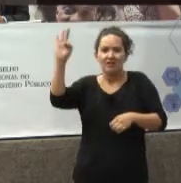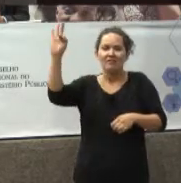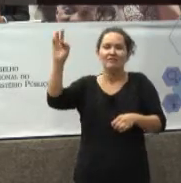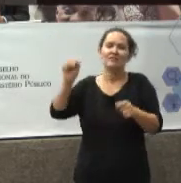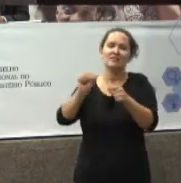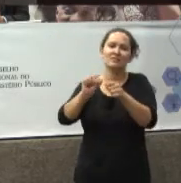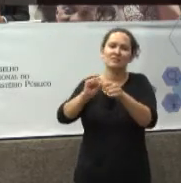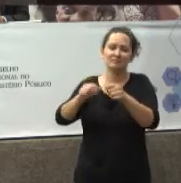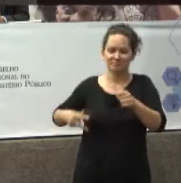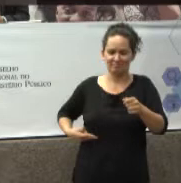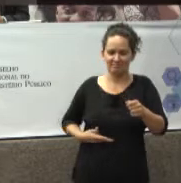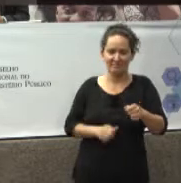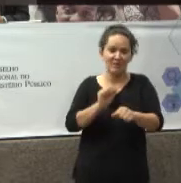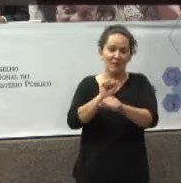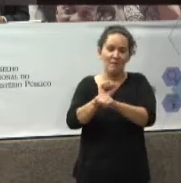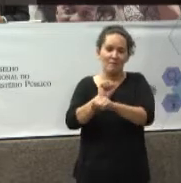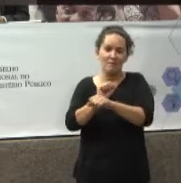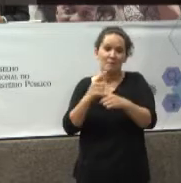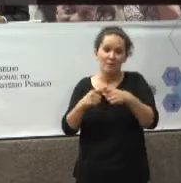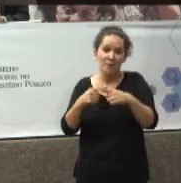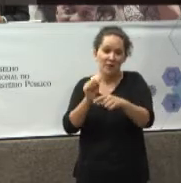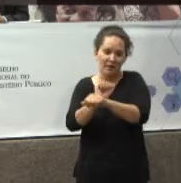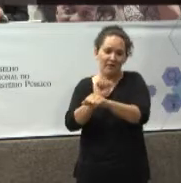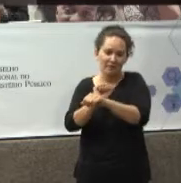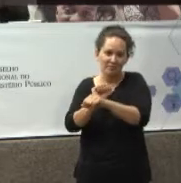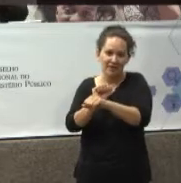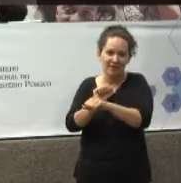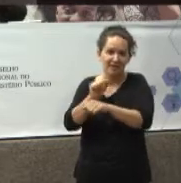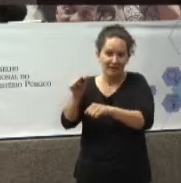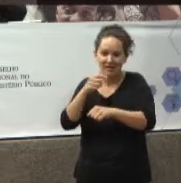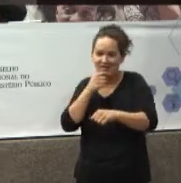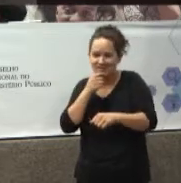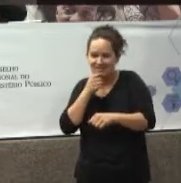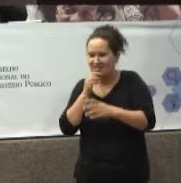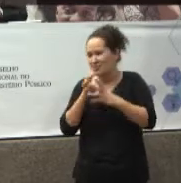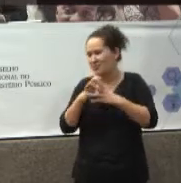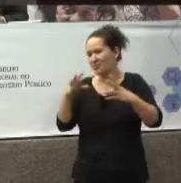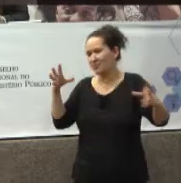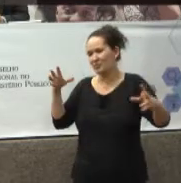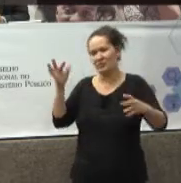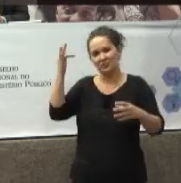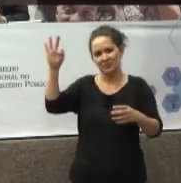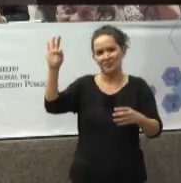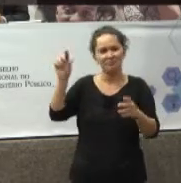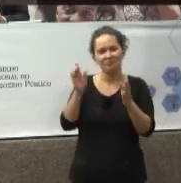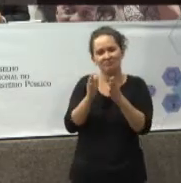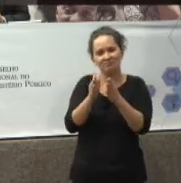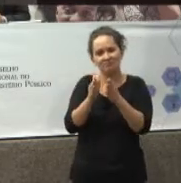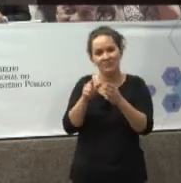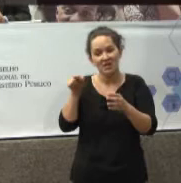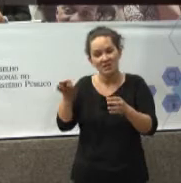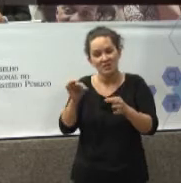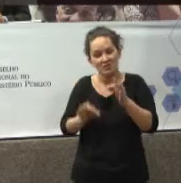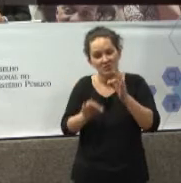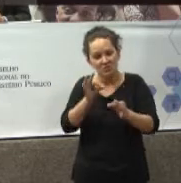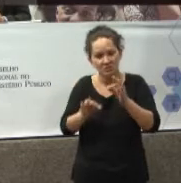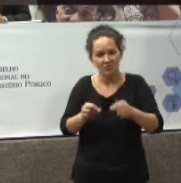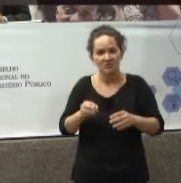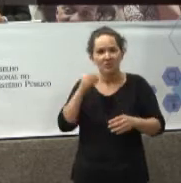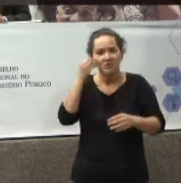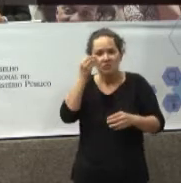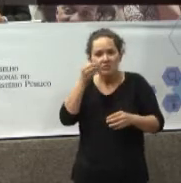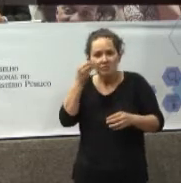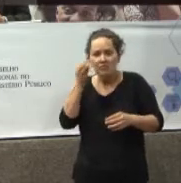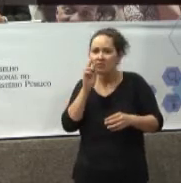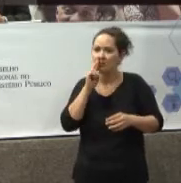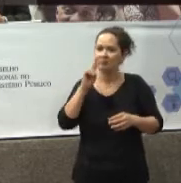cirurgias porque a espera do hospital francês está menor e eles fizeram então um acordo em sua regulação a gente tenta dar solução